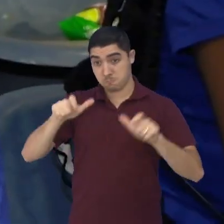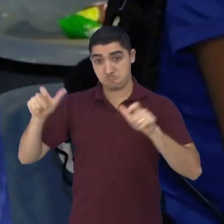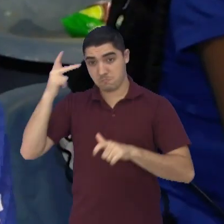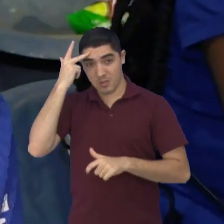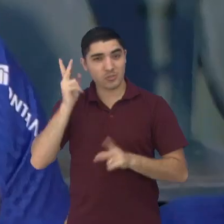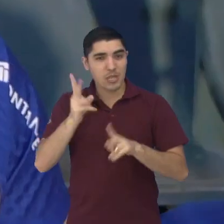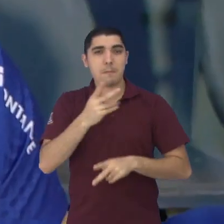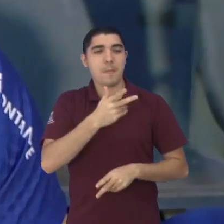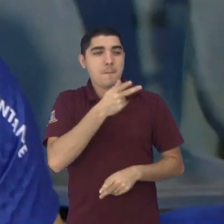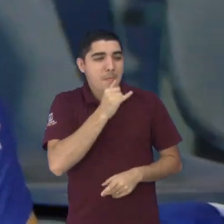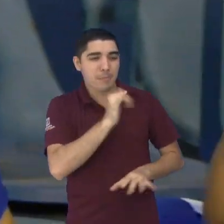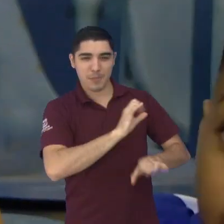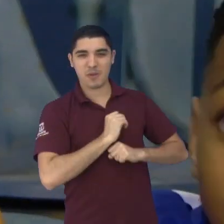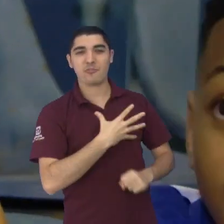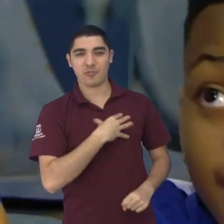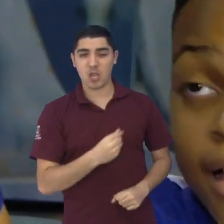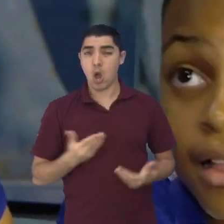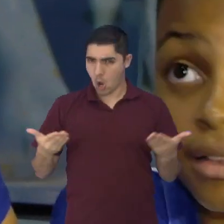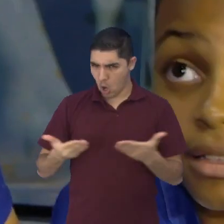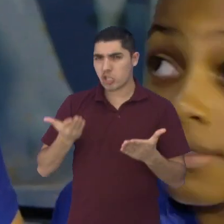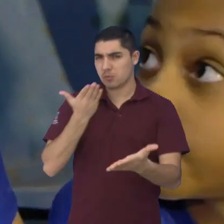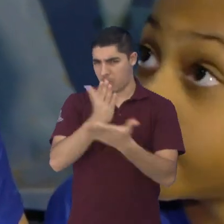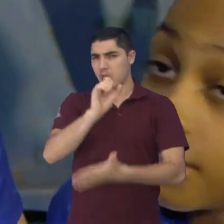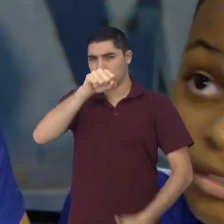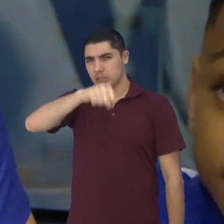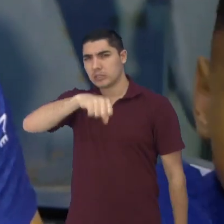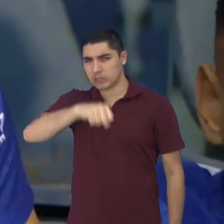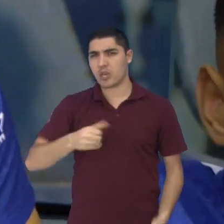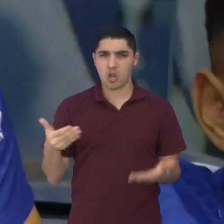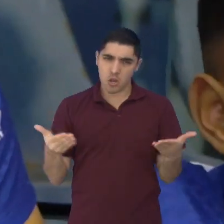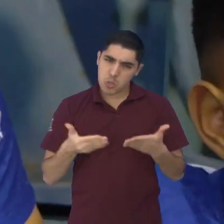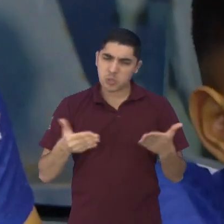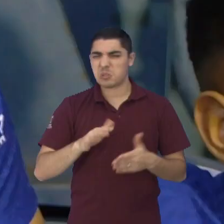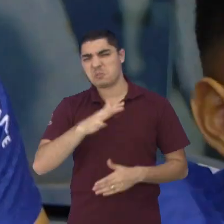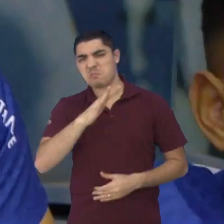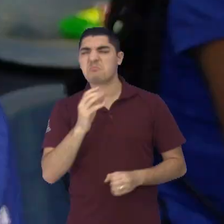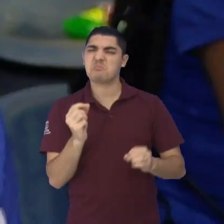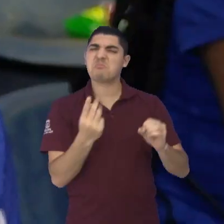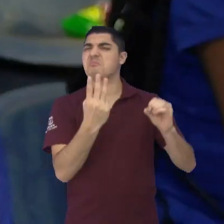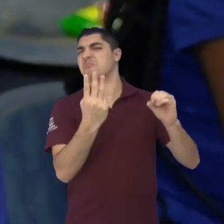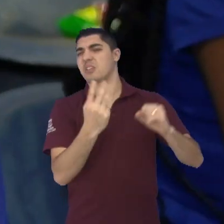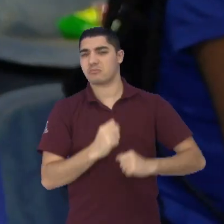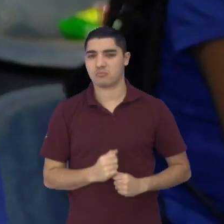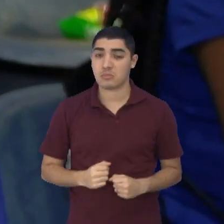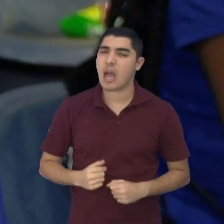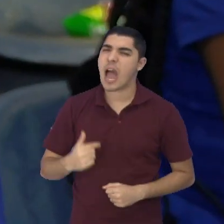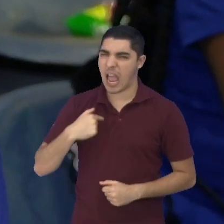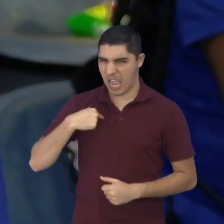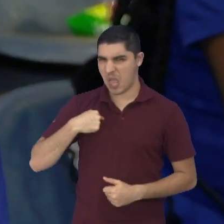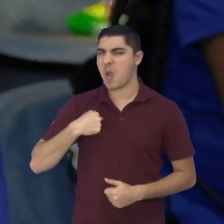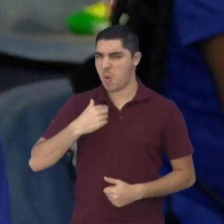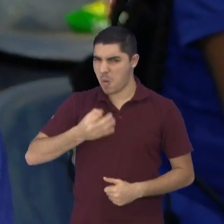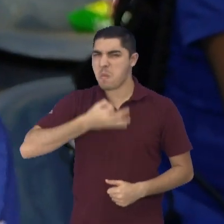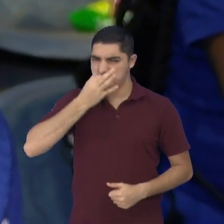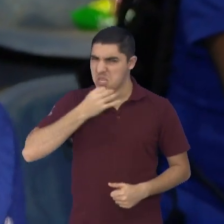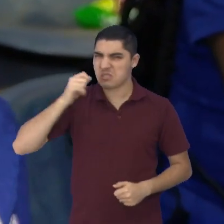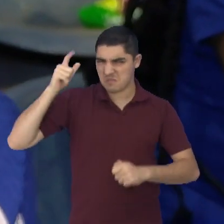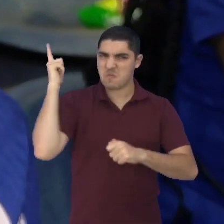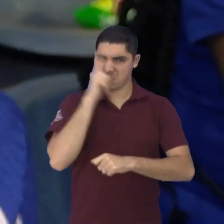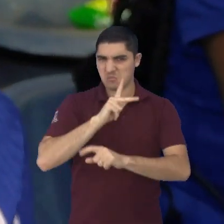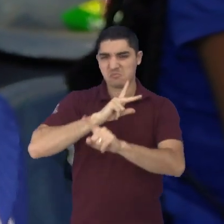pai para filho. A classificação vem no jogo de hoje. Vem, vem. Hoje é no mínimo 3-0. É, eu tô confiante que o São José vai